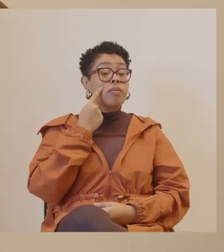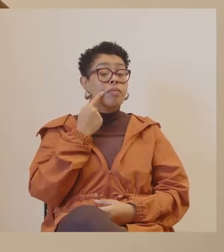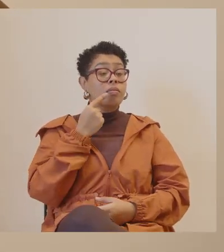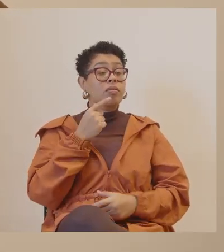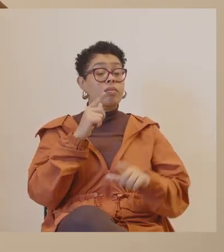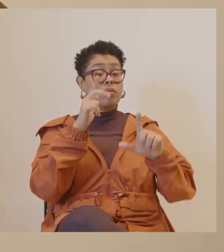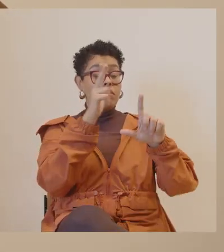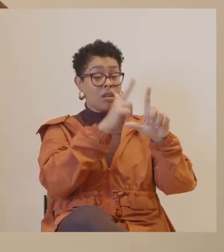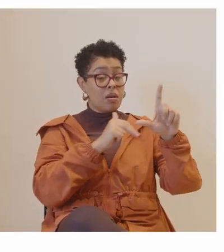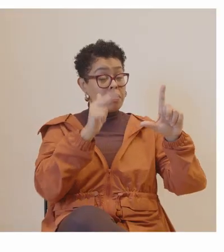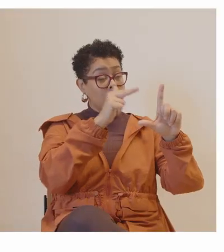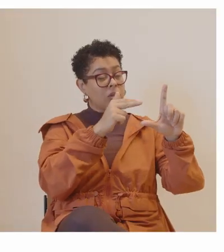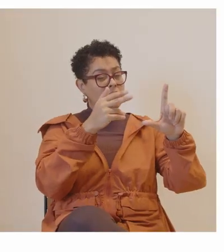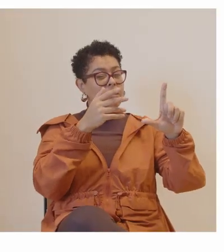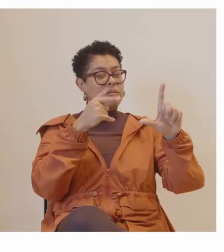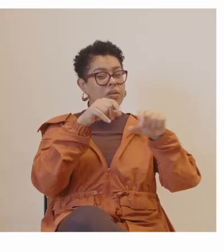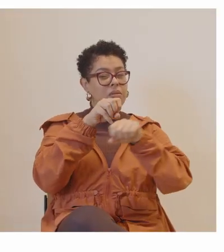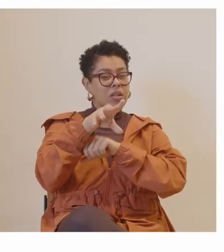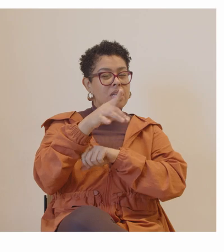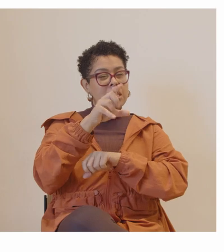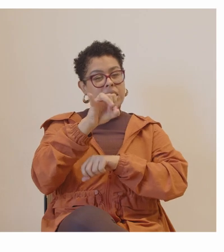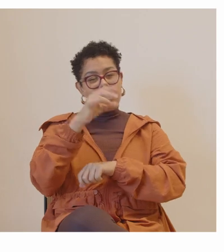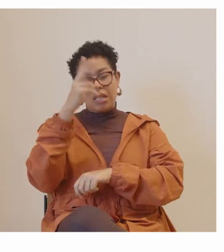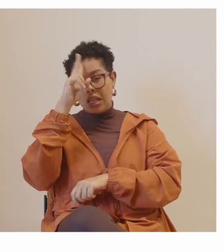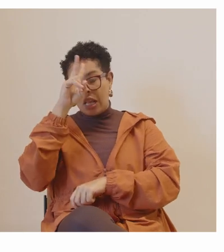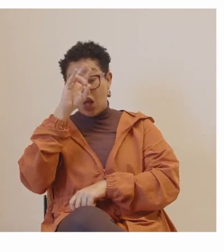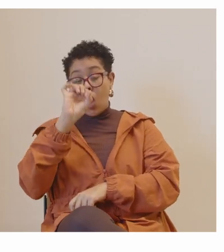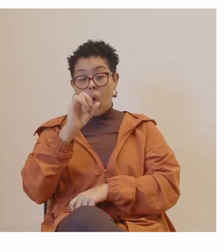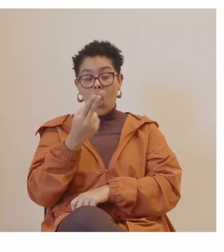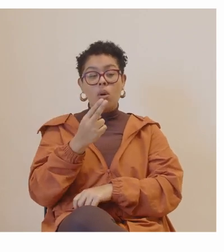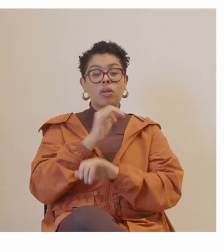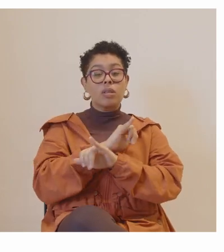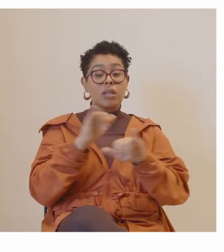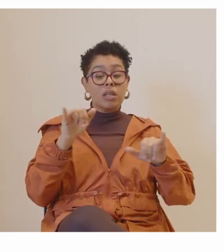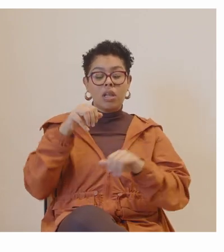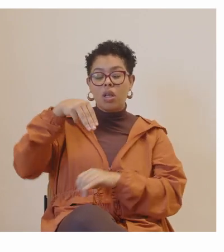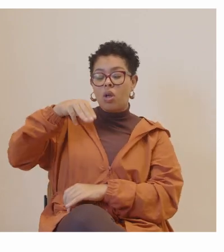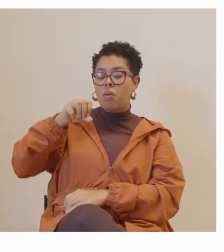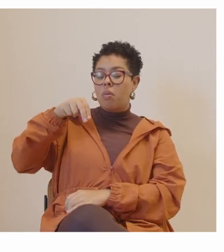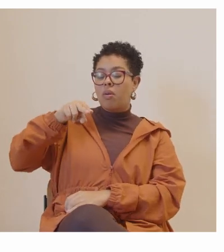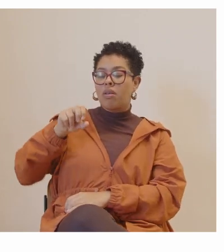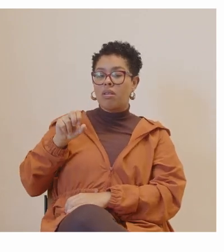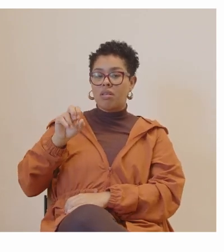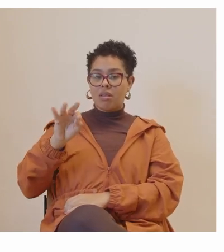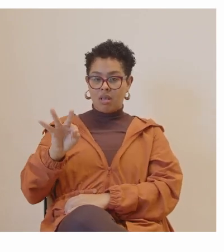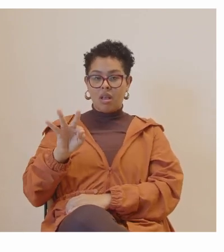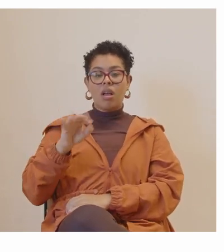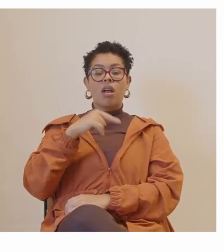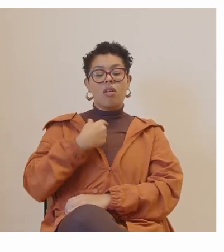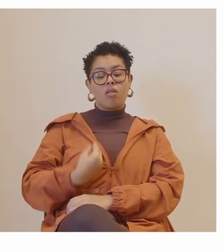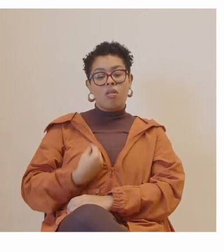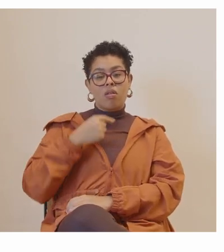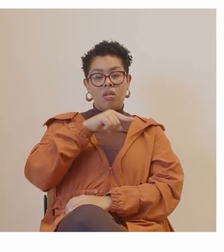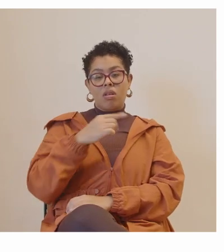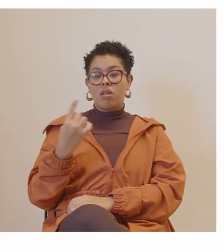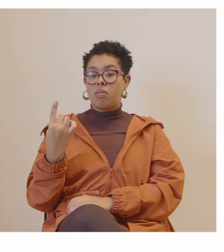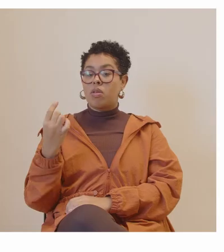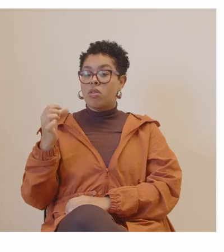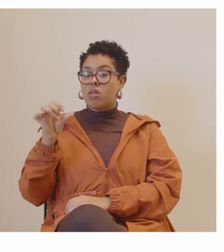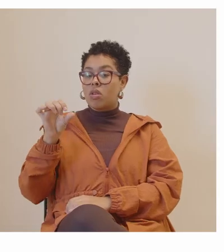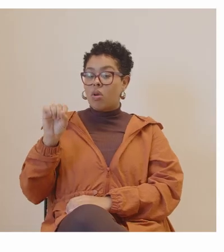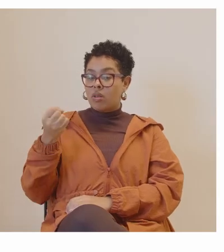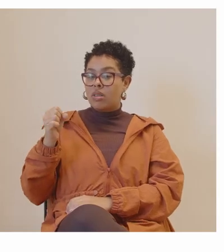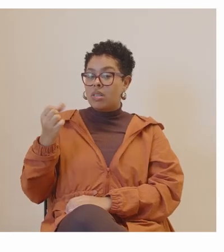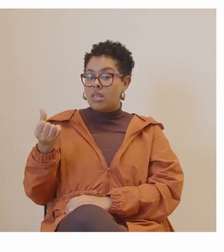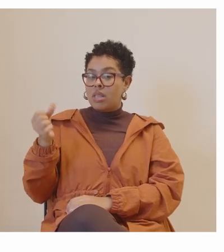que ninguém se lembra ou fala a respeito. O Monet tinha estado aqui, né, entre 1869 e 70, ele está